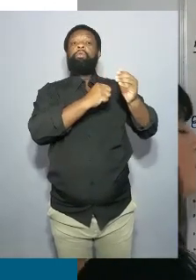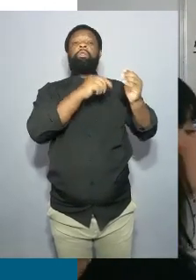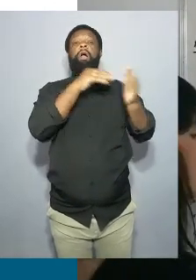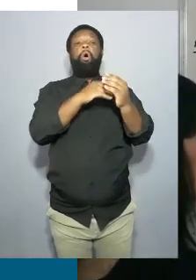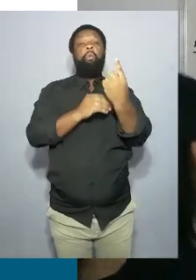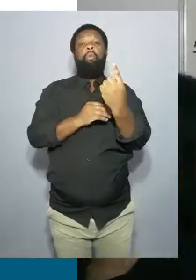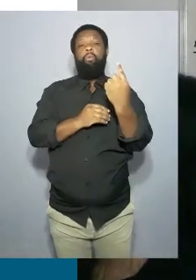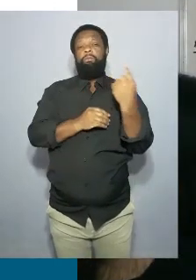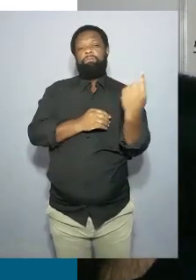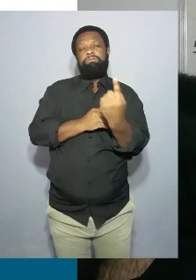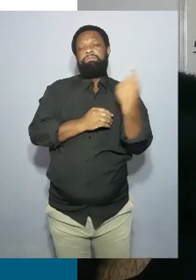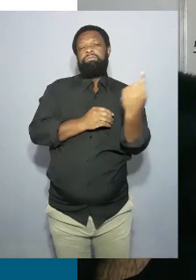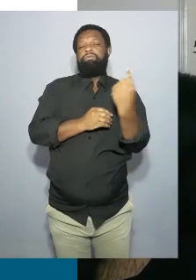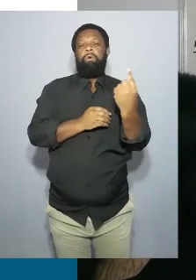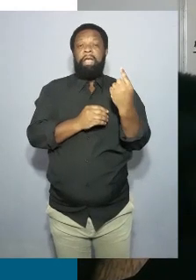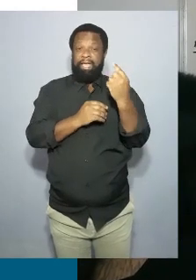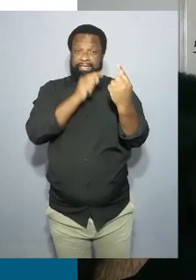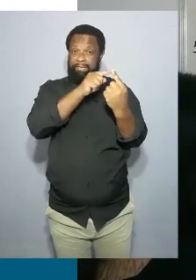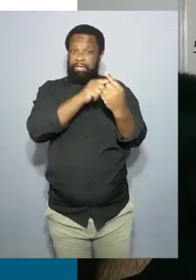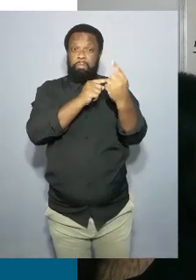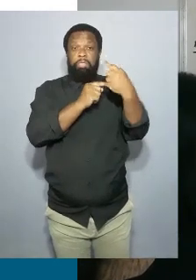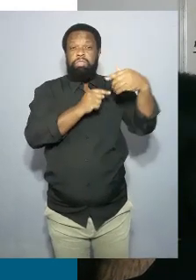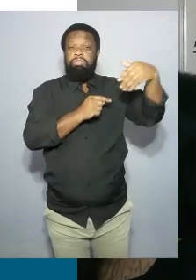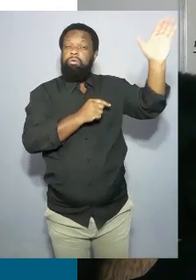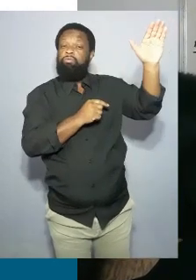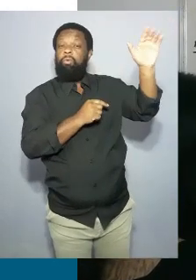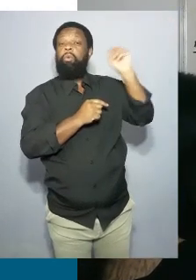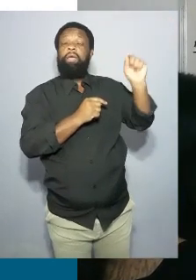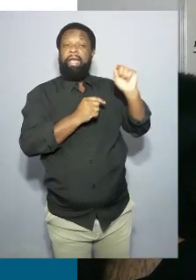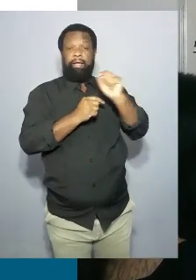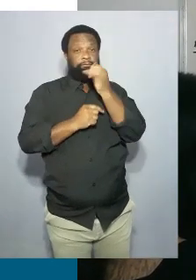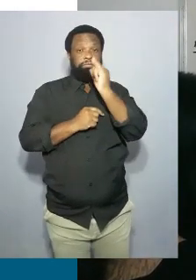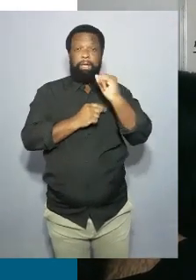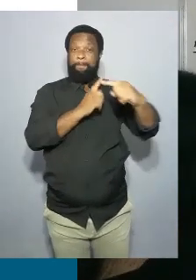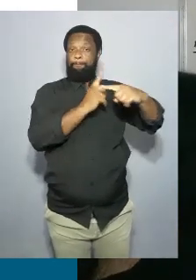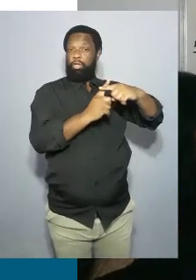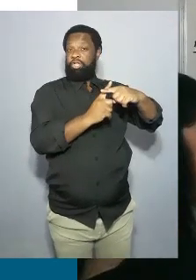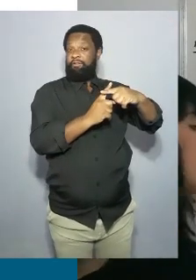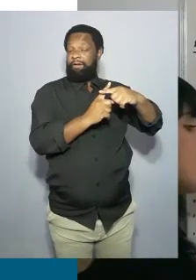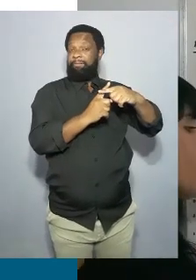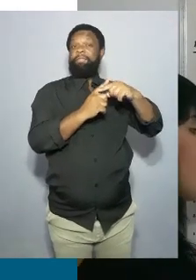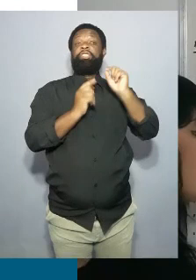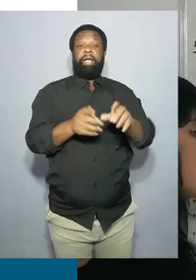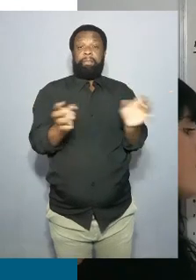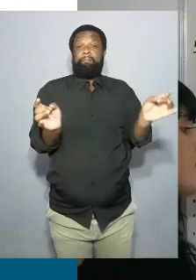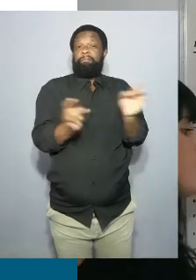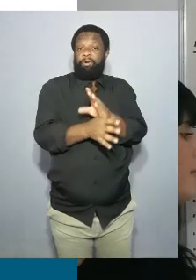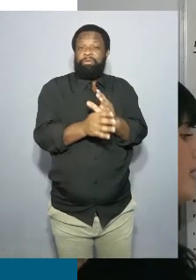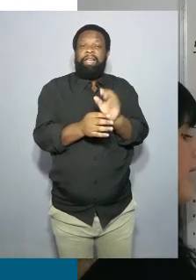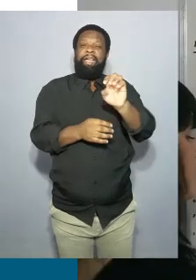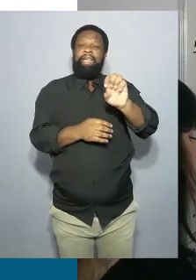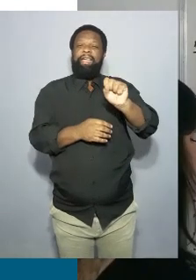valência. Portanto, quando eles perdem esse um elétron, eles ficam com uma carga positiva e eles alcançam